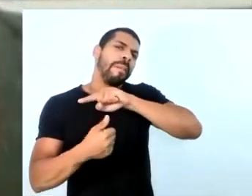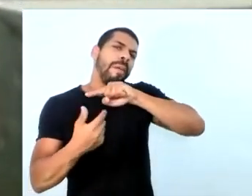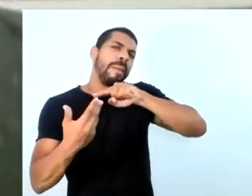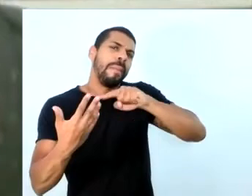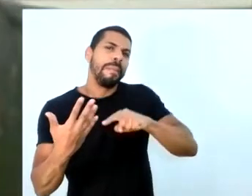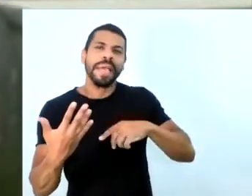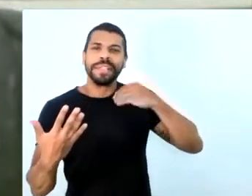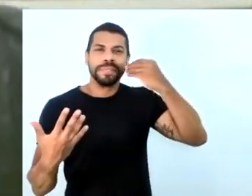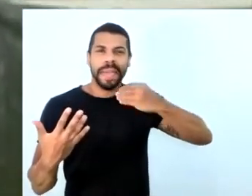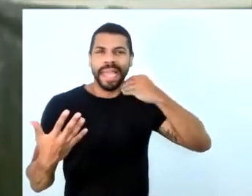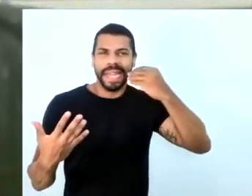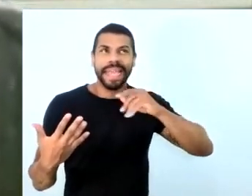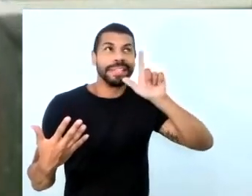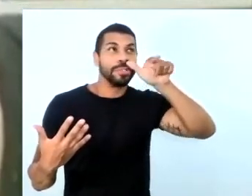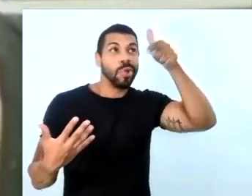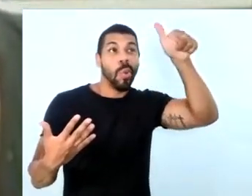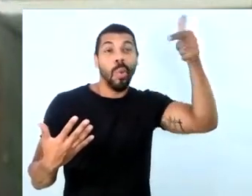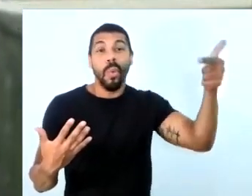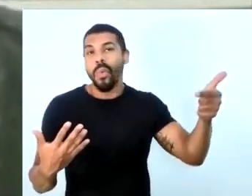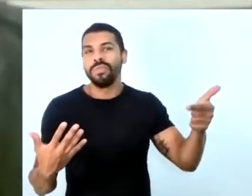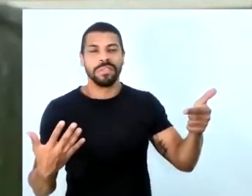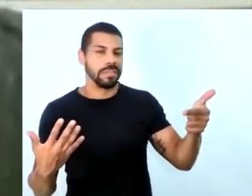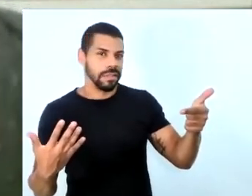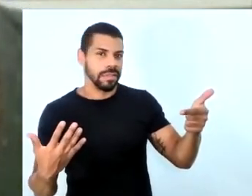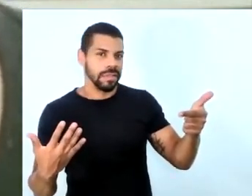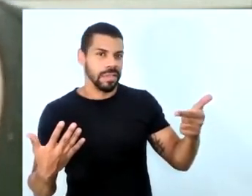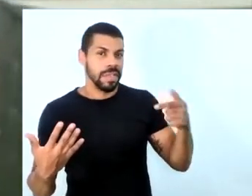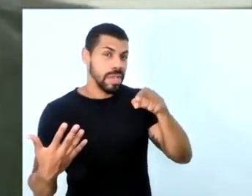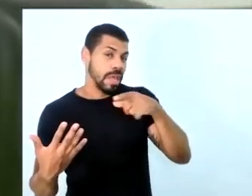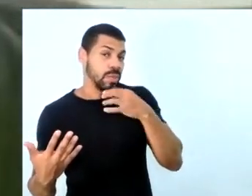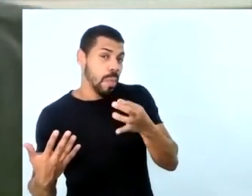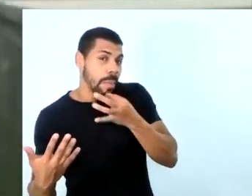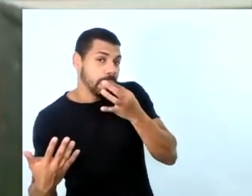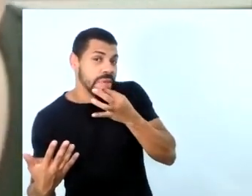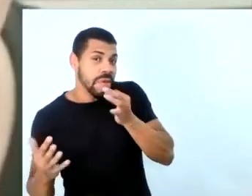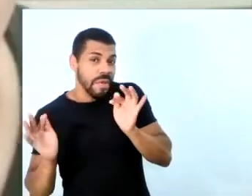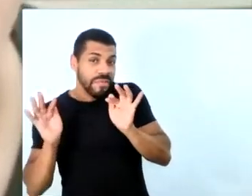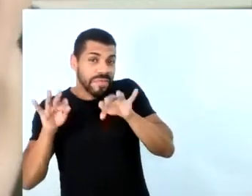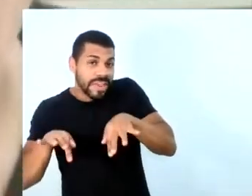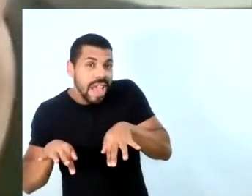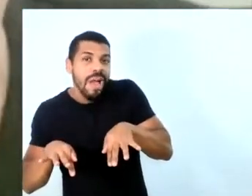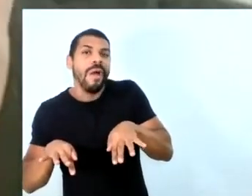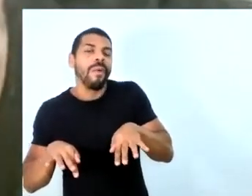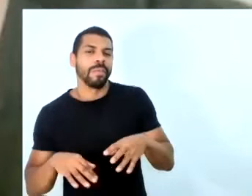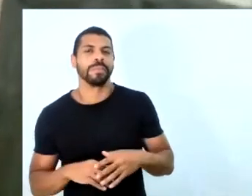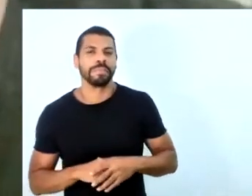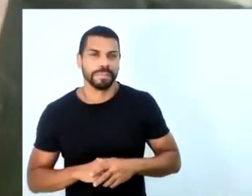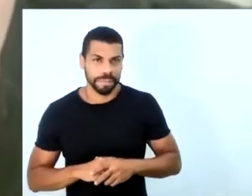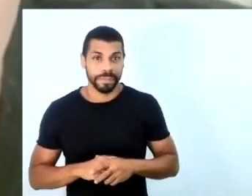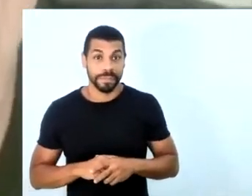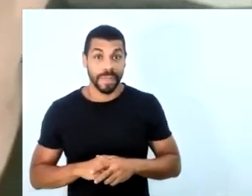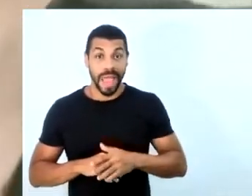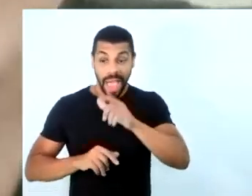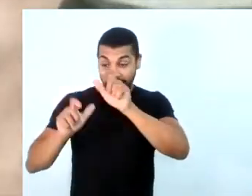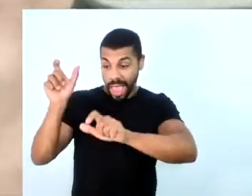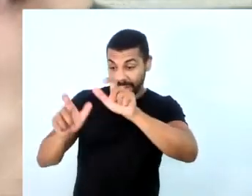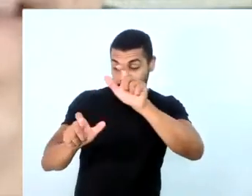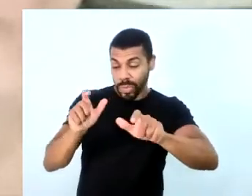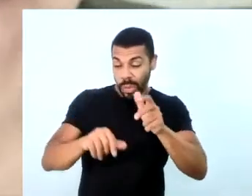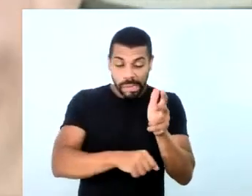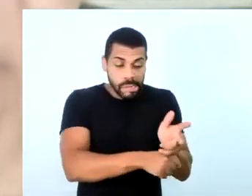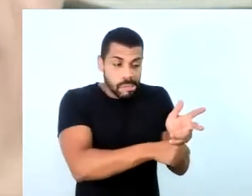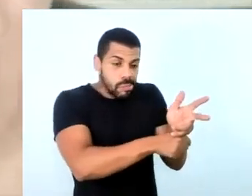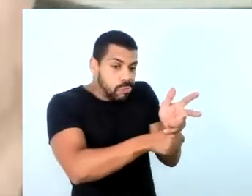outras vivências, outras experiências, e você é a última etapa, especialmente talvez na ficção, aí, porque a gravação é num período